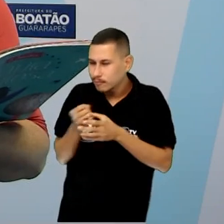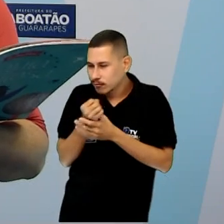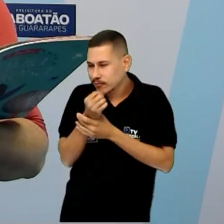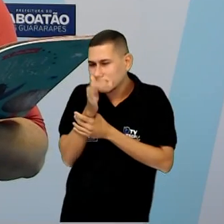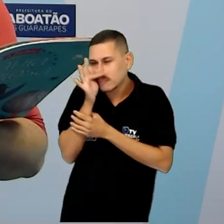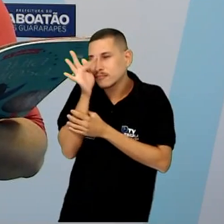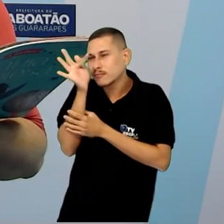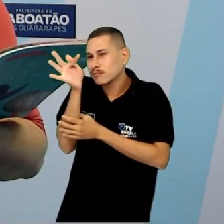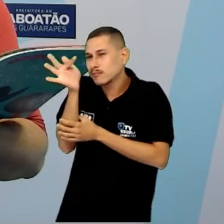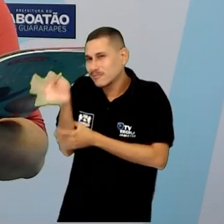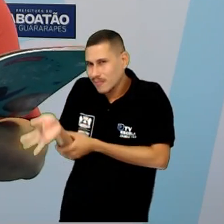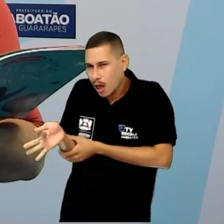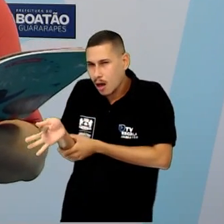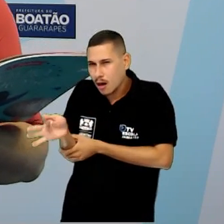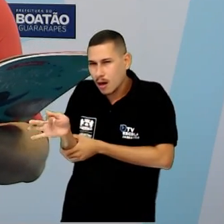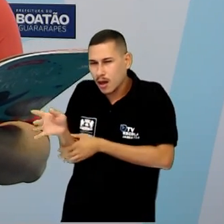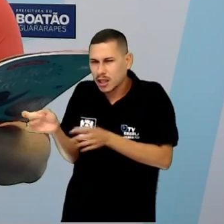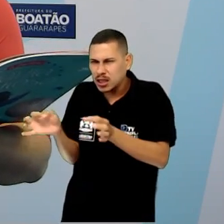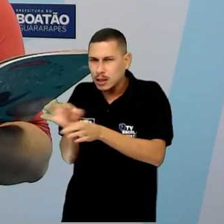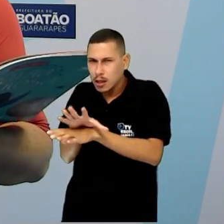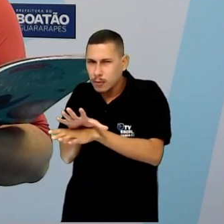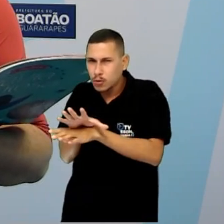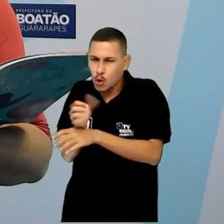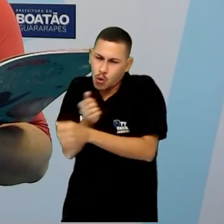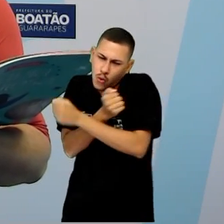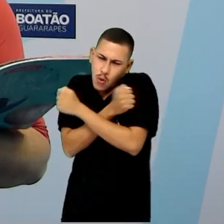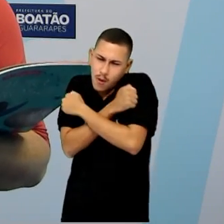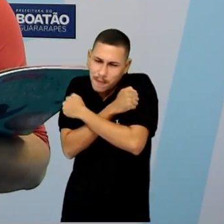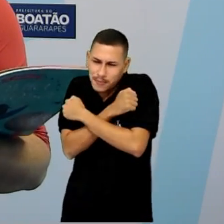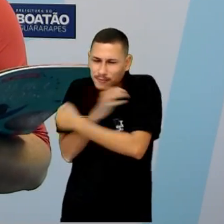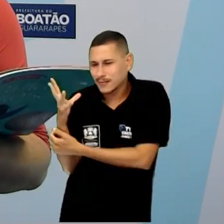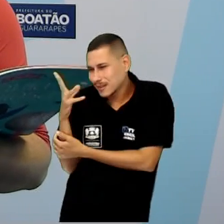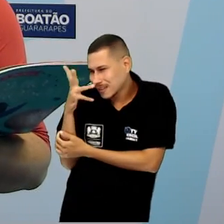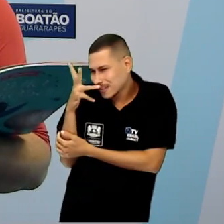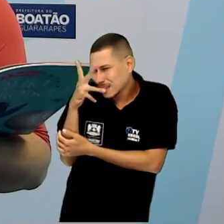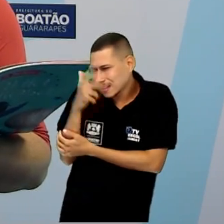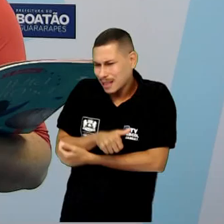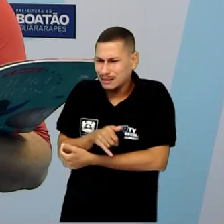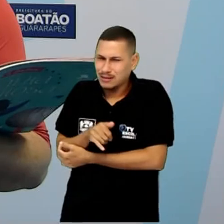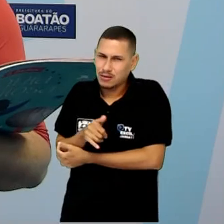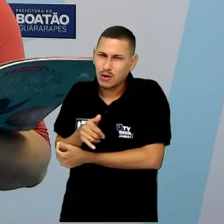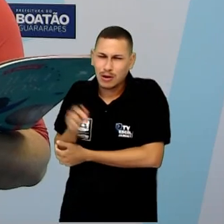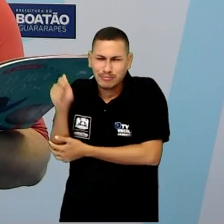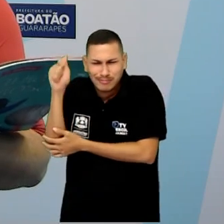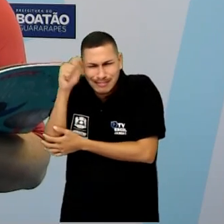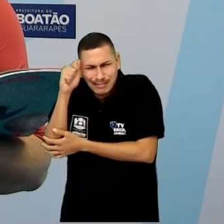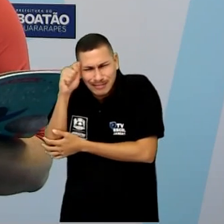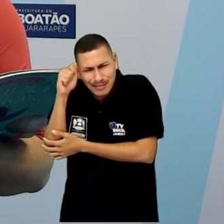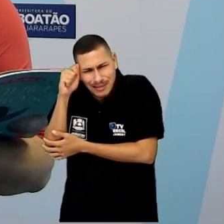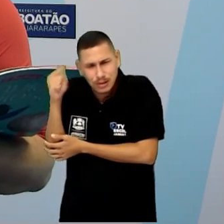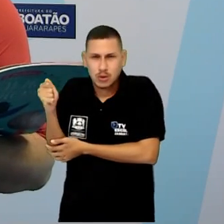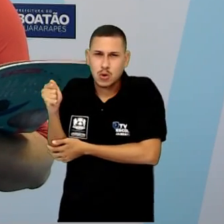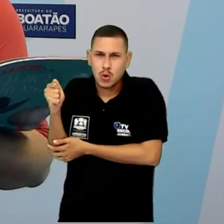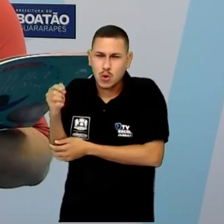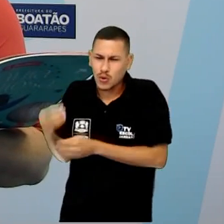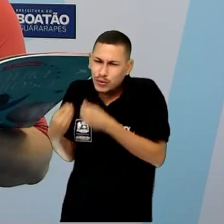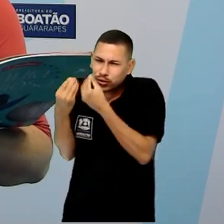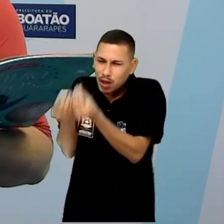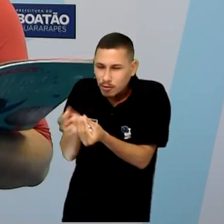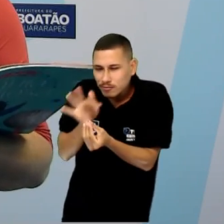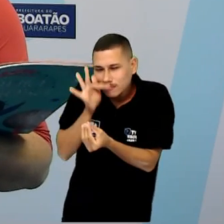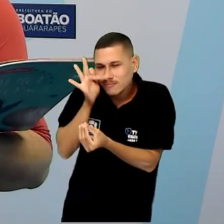foi até o camarim. Trazia também um abraço bonito, arrependido. Entregou o